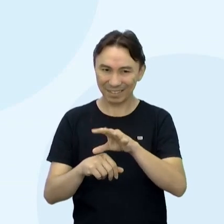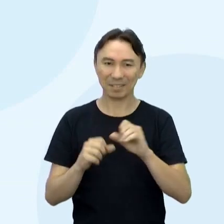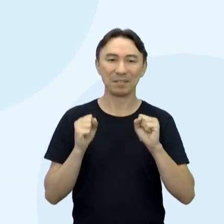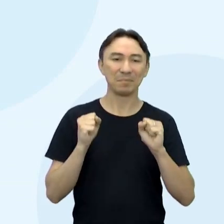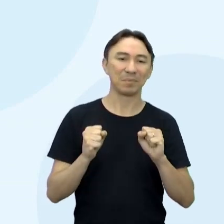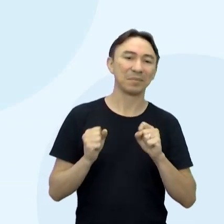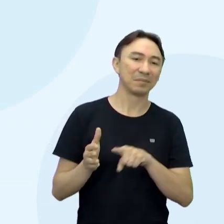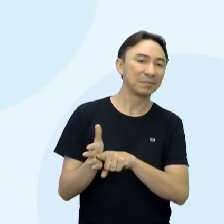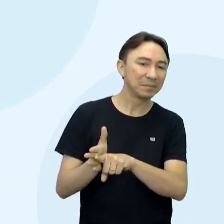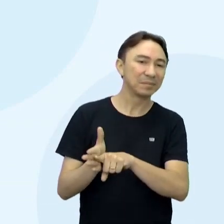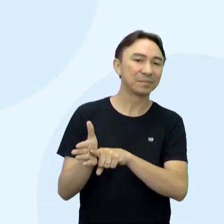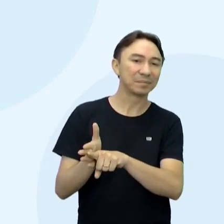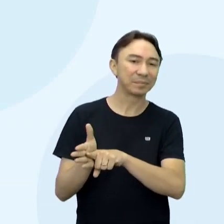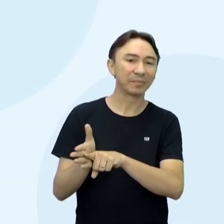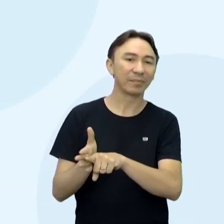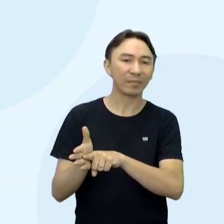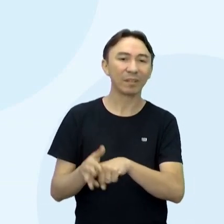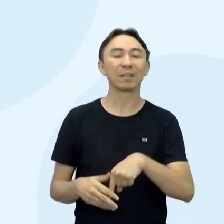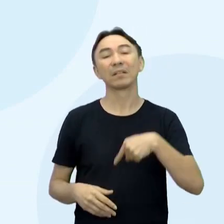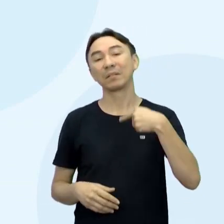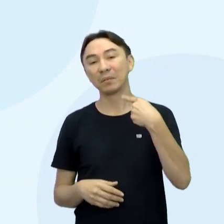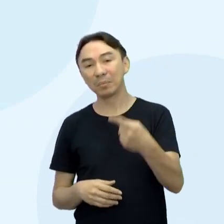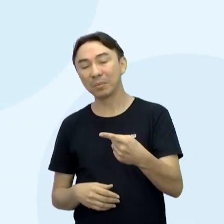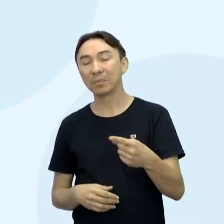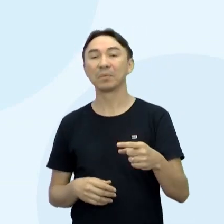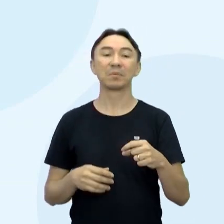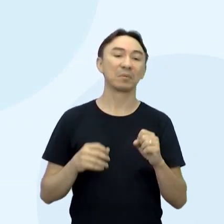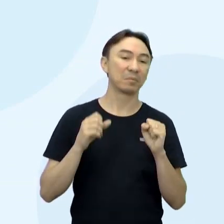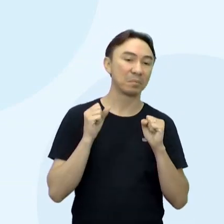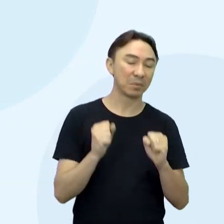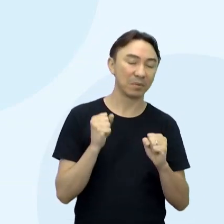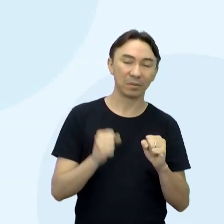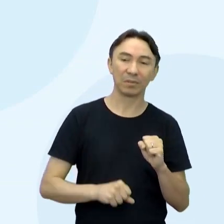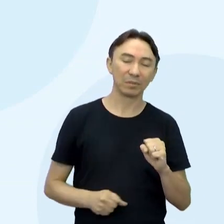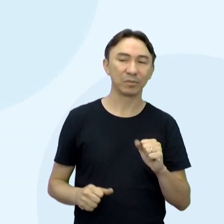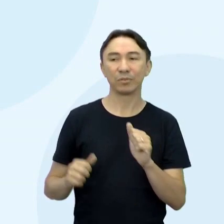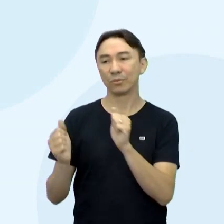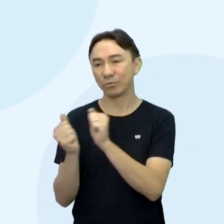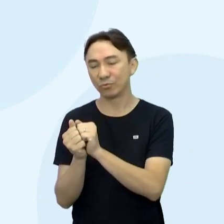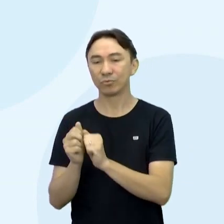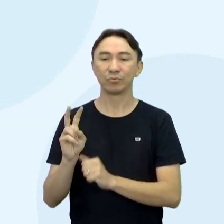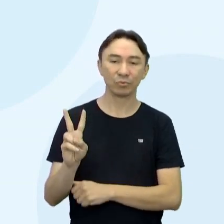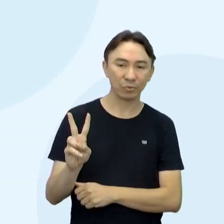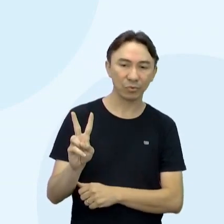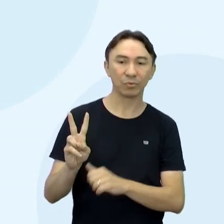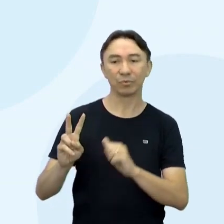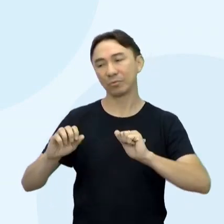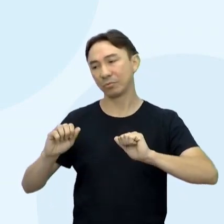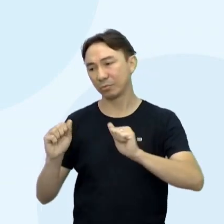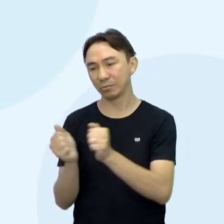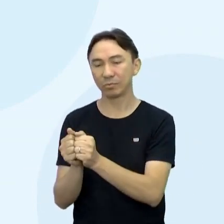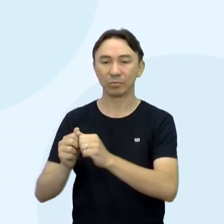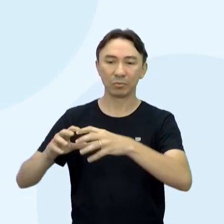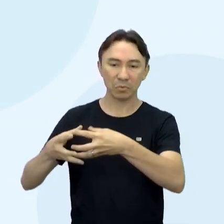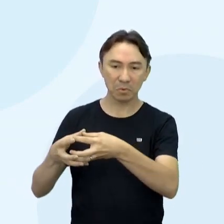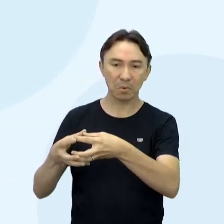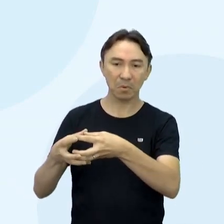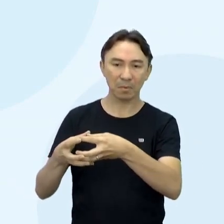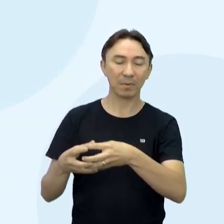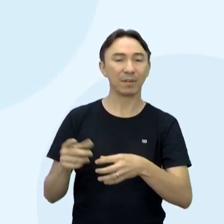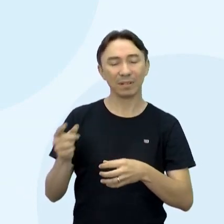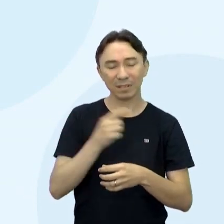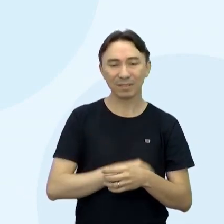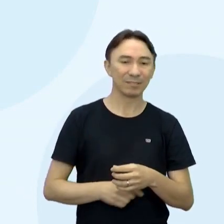daí socializar ou em duplas ou em grupos, né, as descobertas que